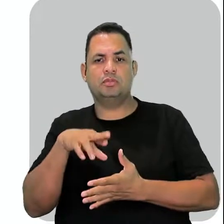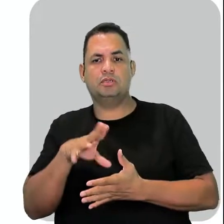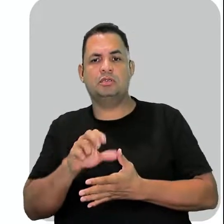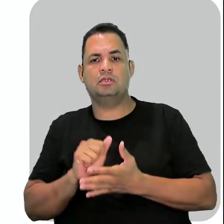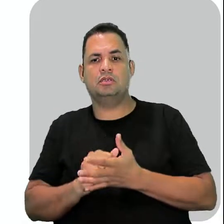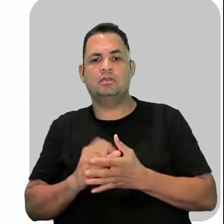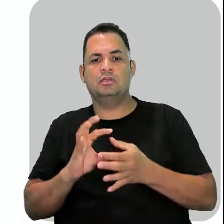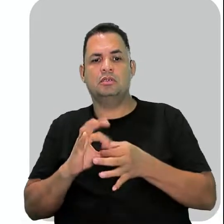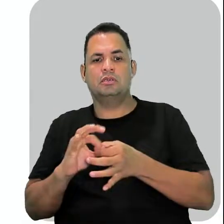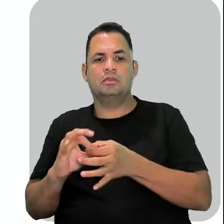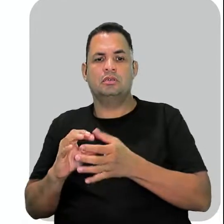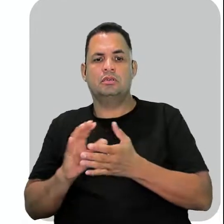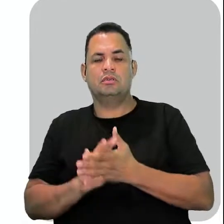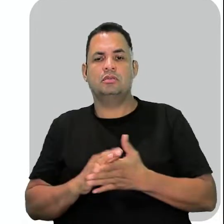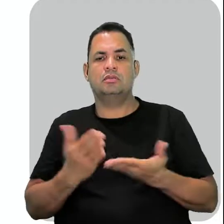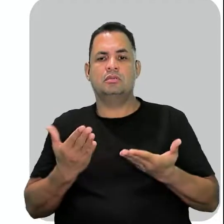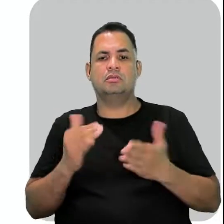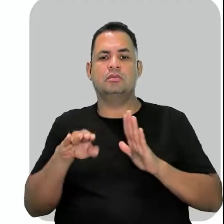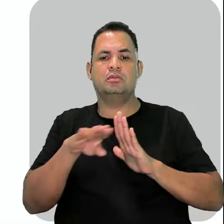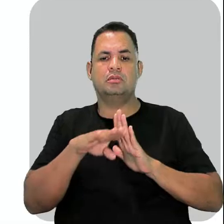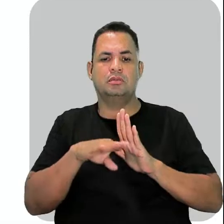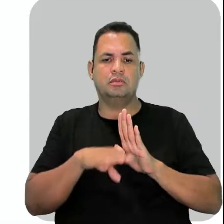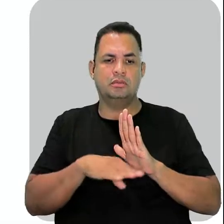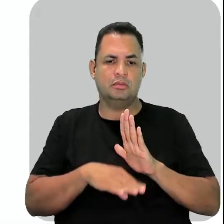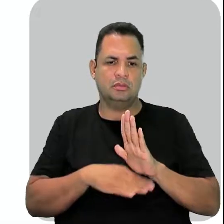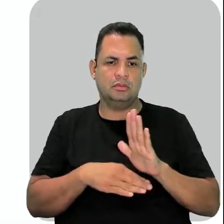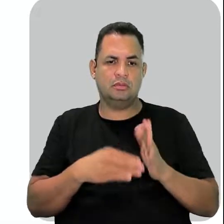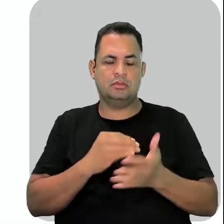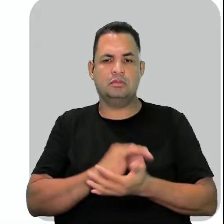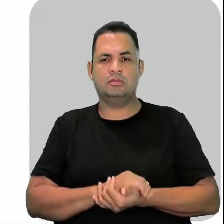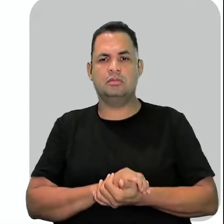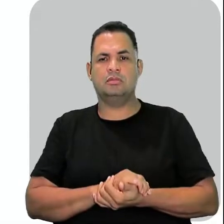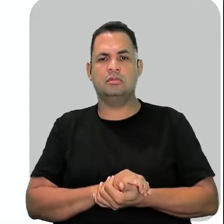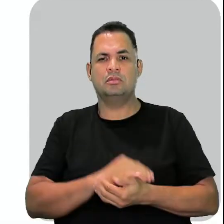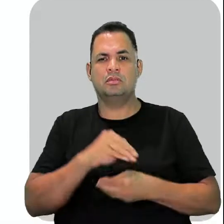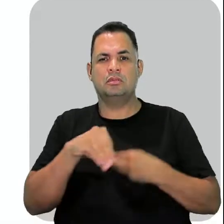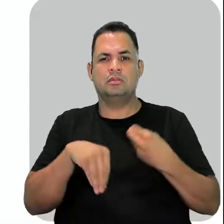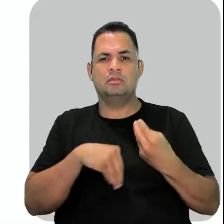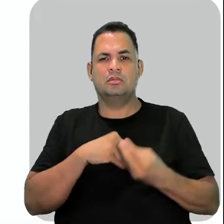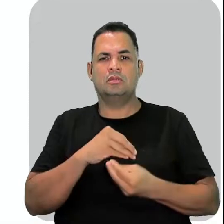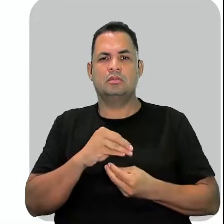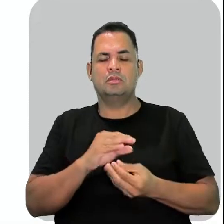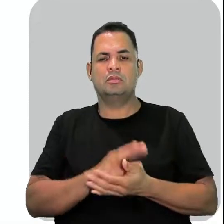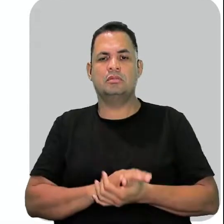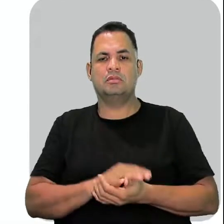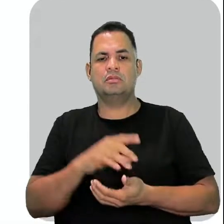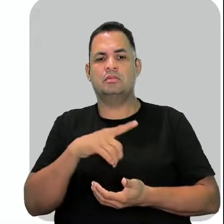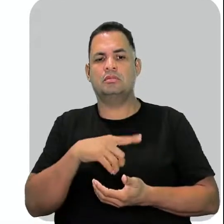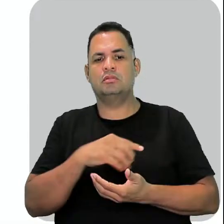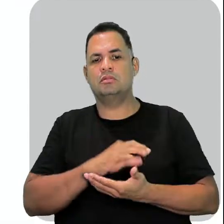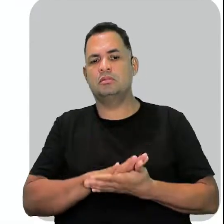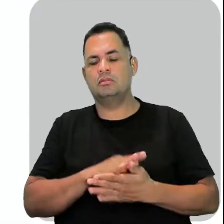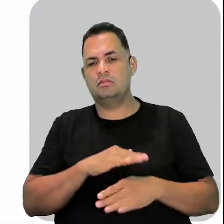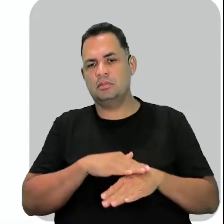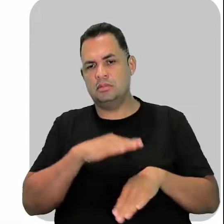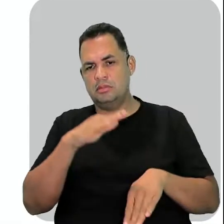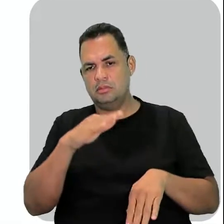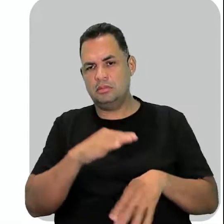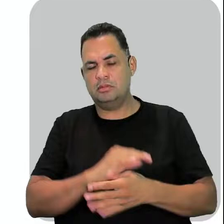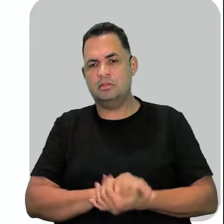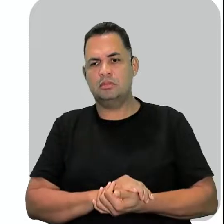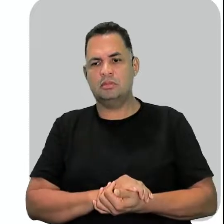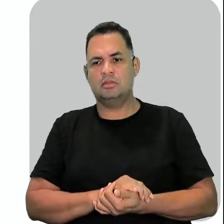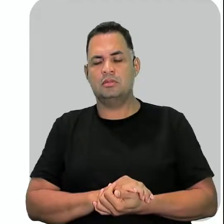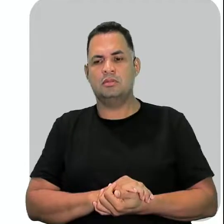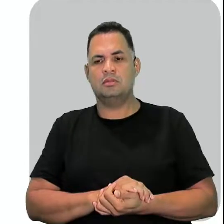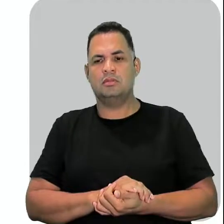tá? Para ser a classificação da cadeia do teu composto é que tem que ser diferente. Tem mais isomeria? Tem. Vamos lá para a gente